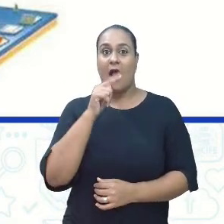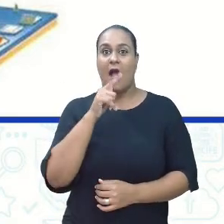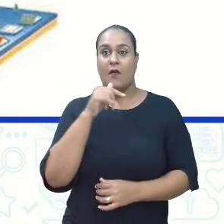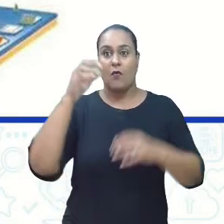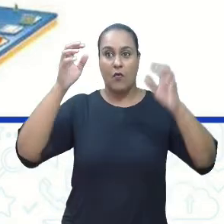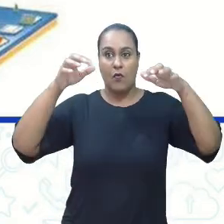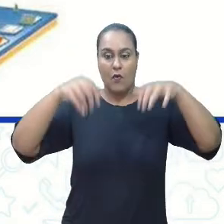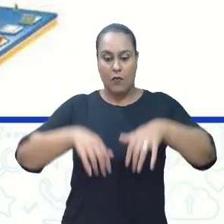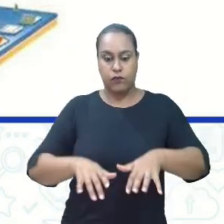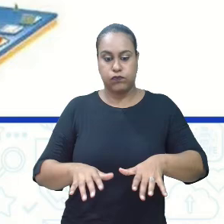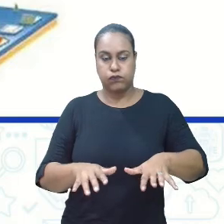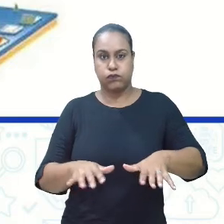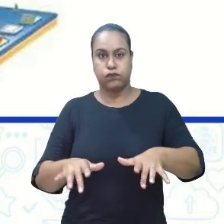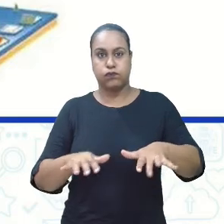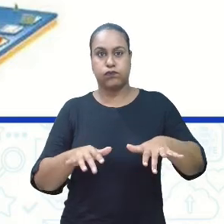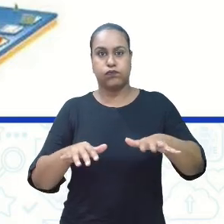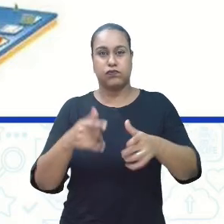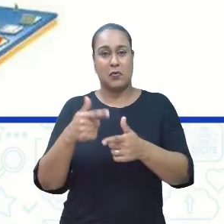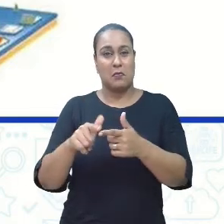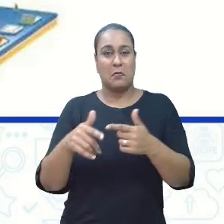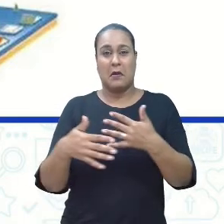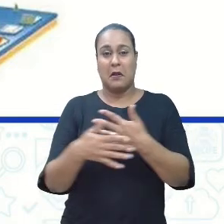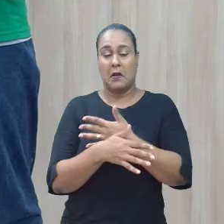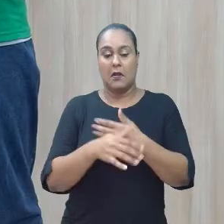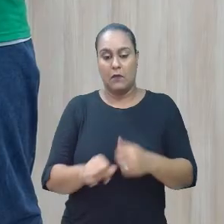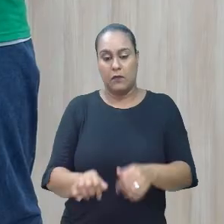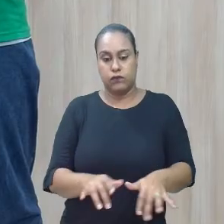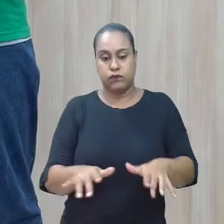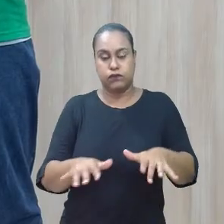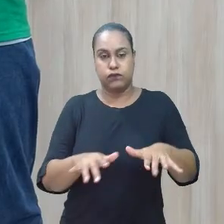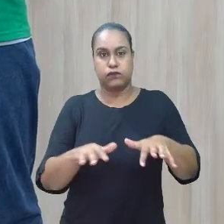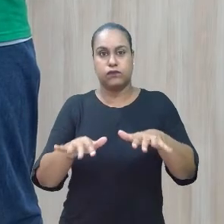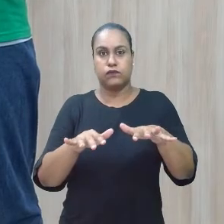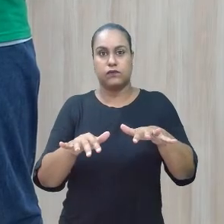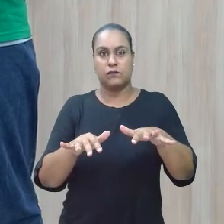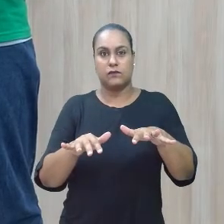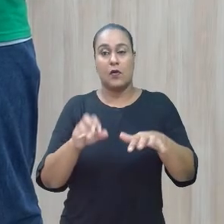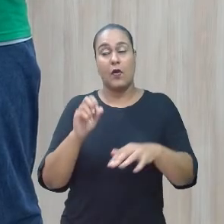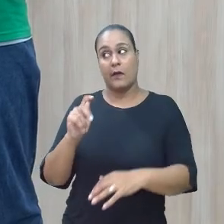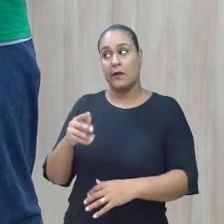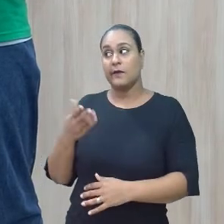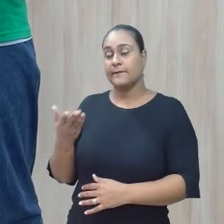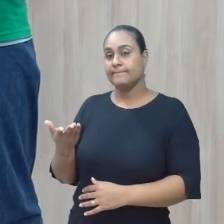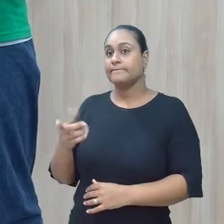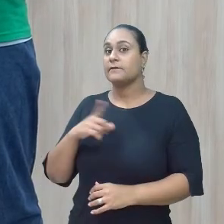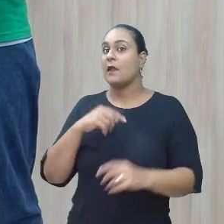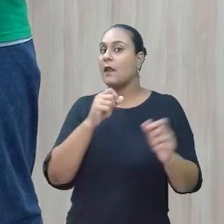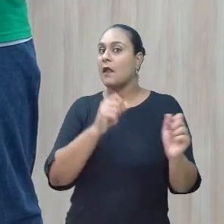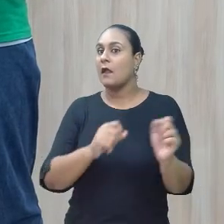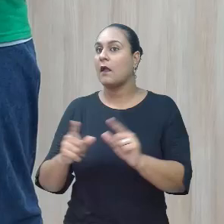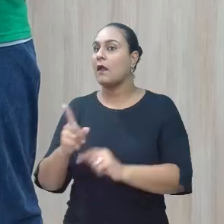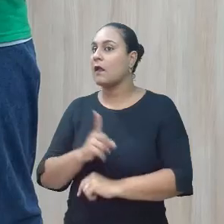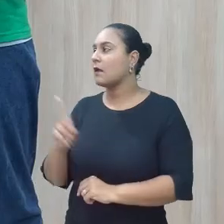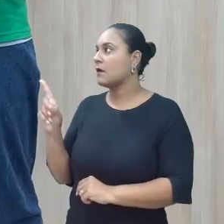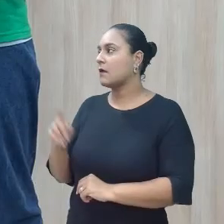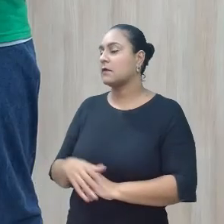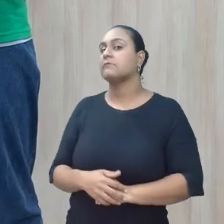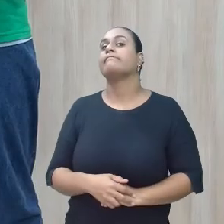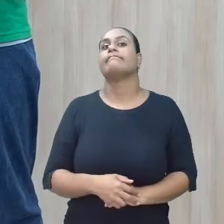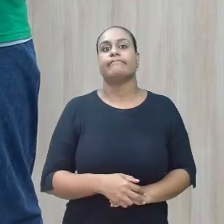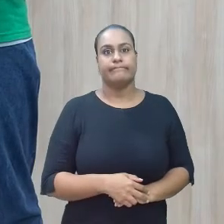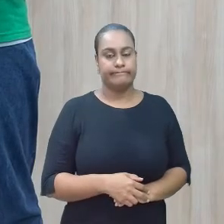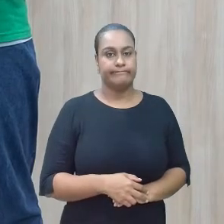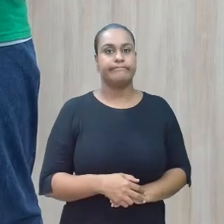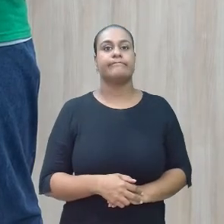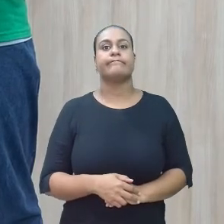baixo. É um problema aí urbano. Beleza? Tranquilidade? Beleza, professor? É isso aí, né? Nós temos aqui uma próxima imagem, professor Lamy, que retrata